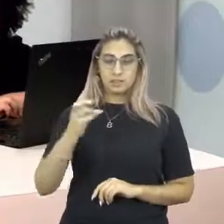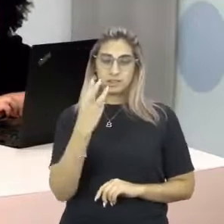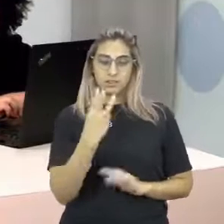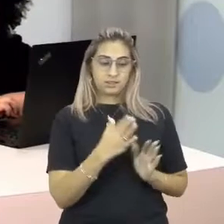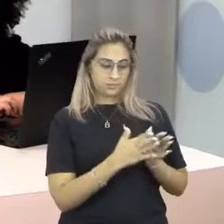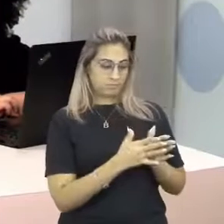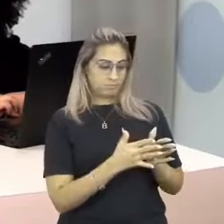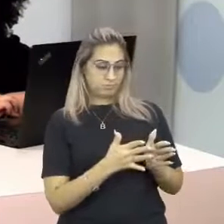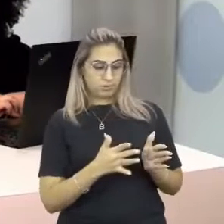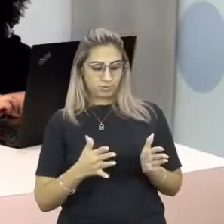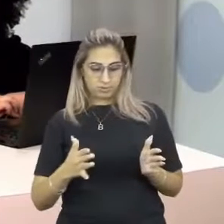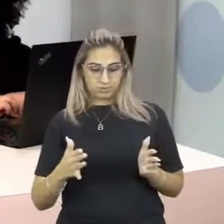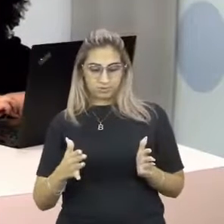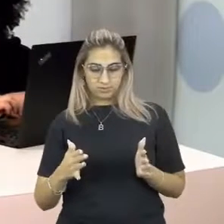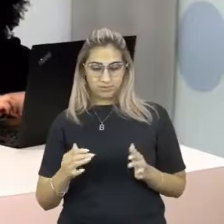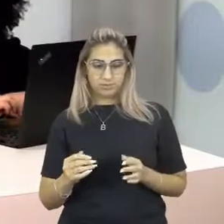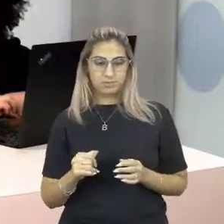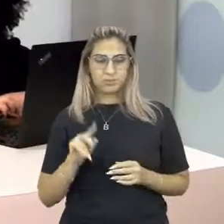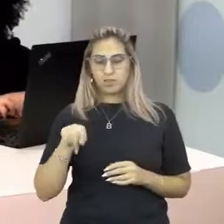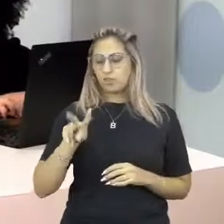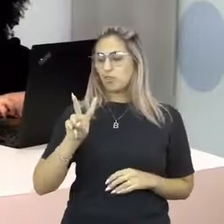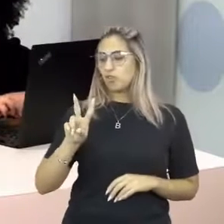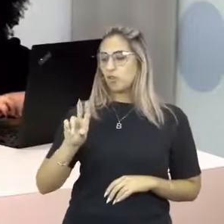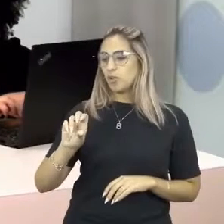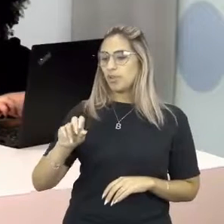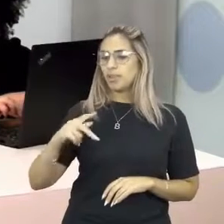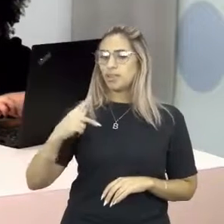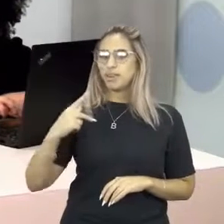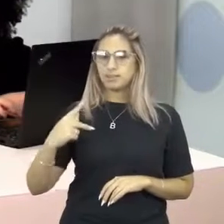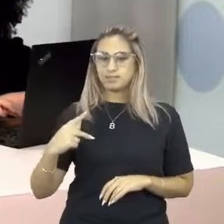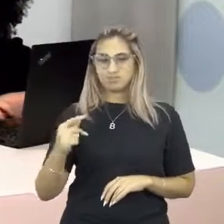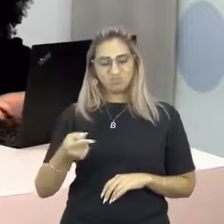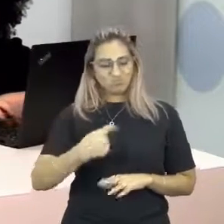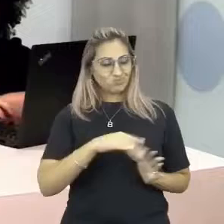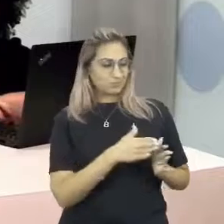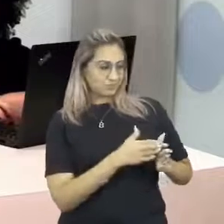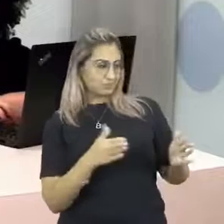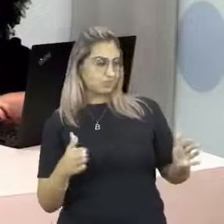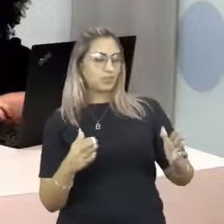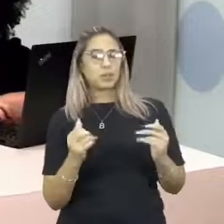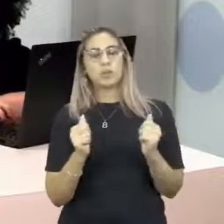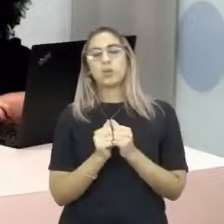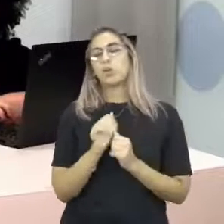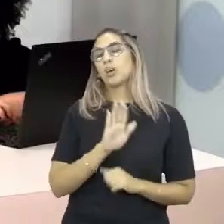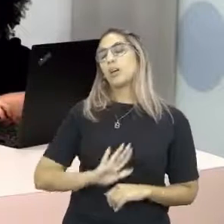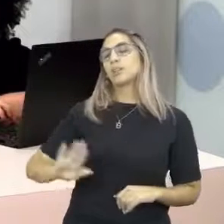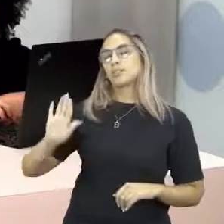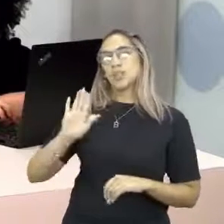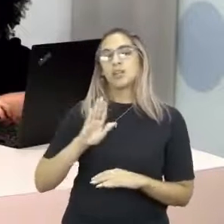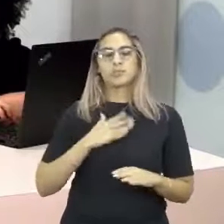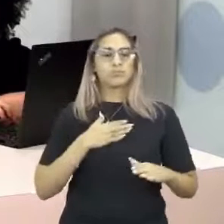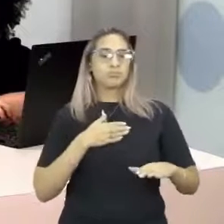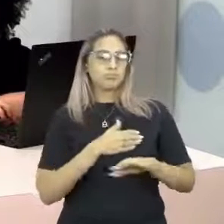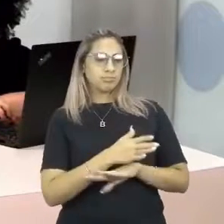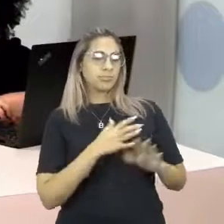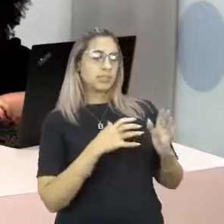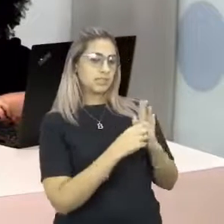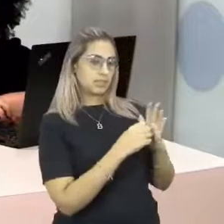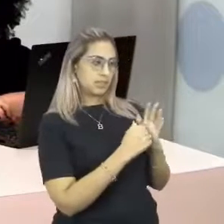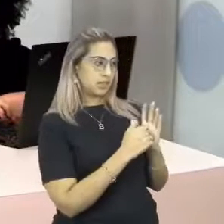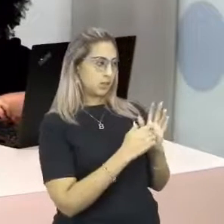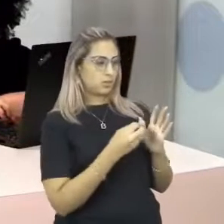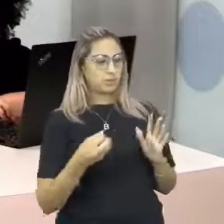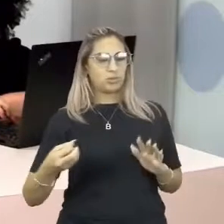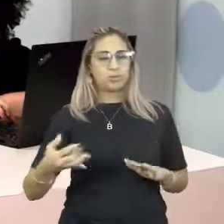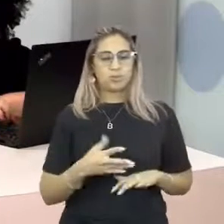seletivos. O primeiro processo é o da VUNESP, né, que é esse processo com os candidatos inscritos para